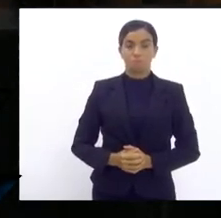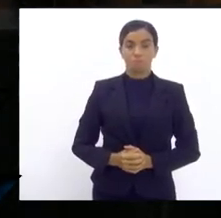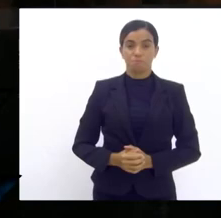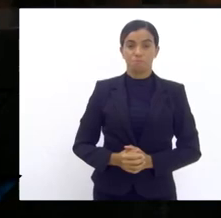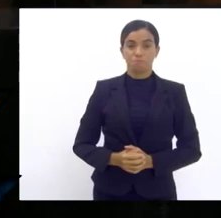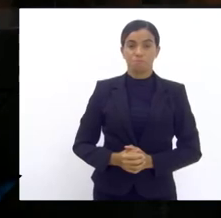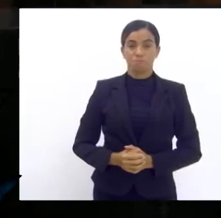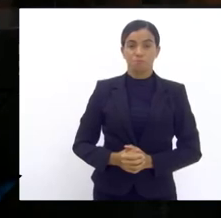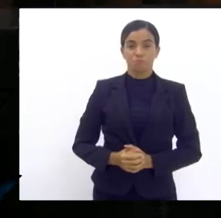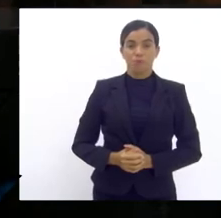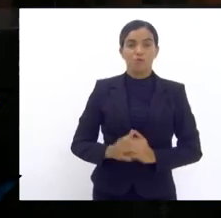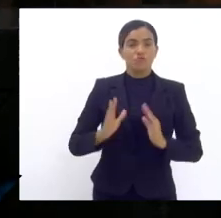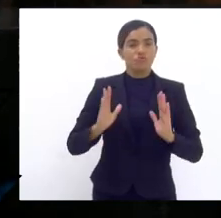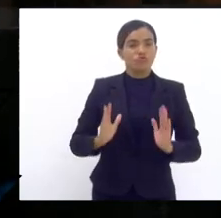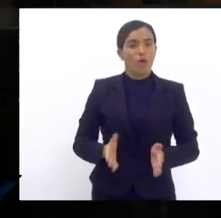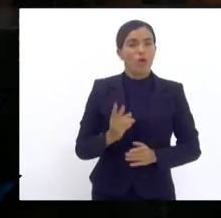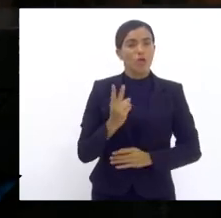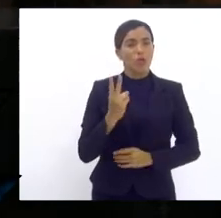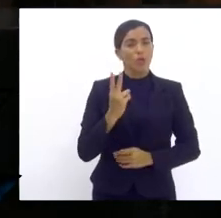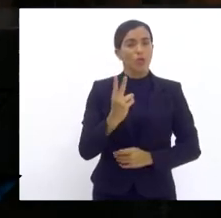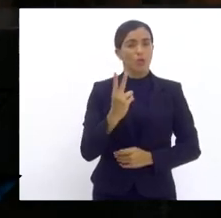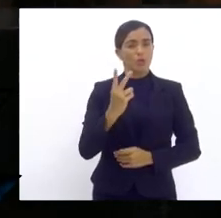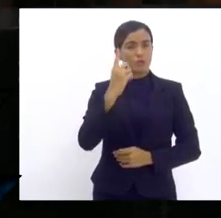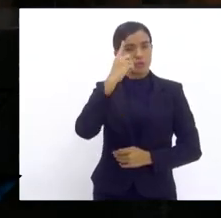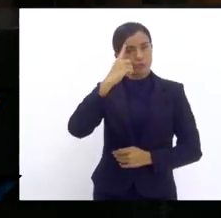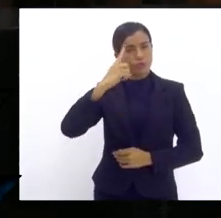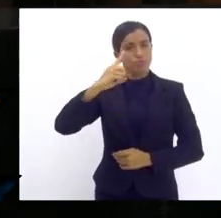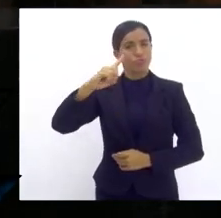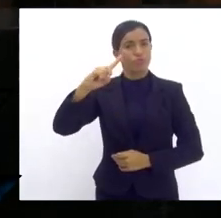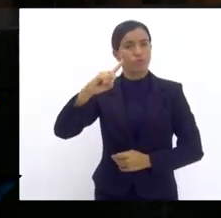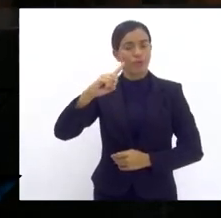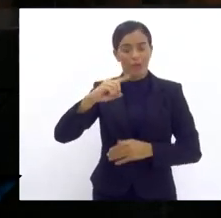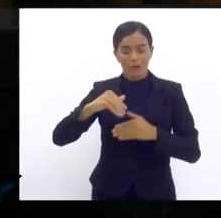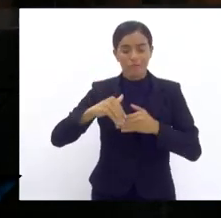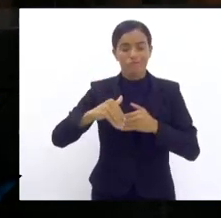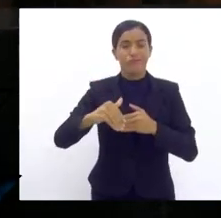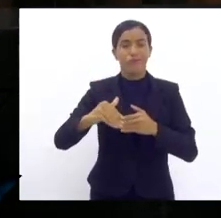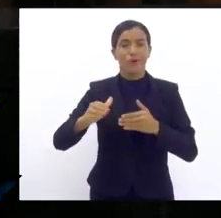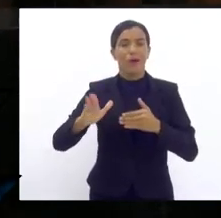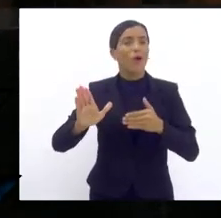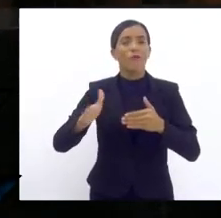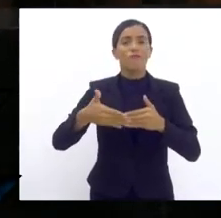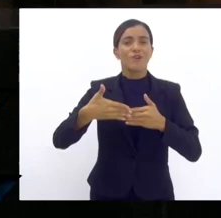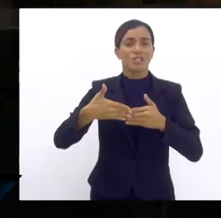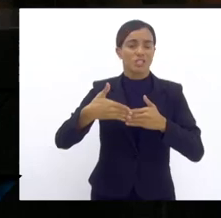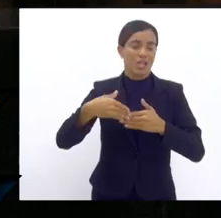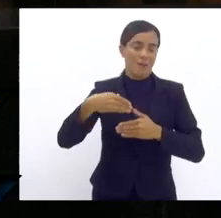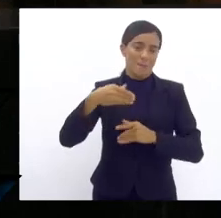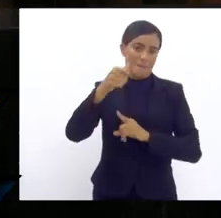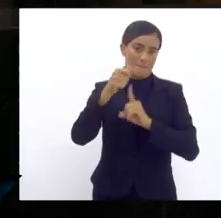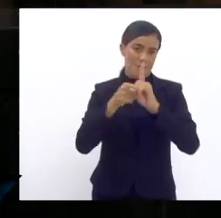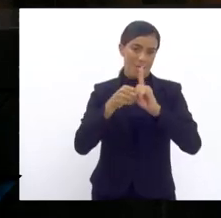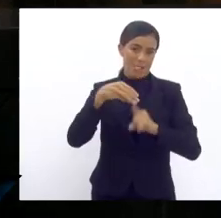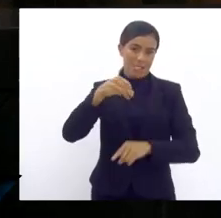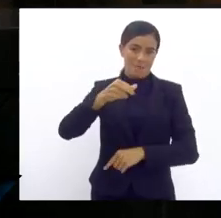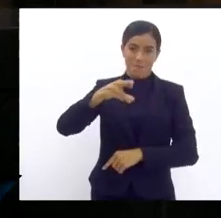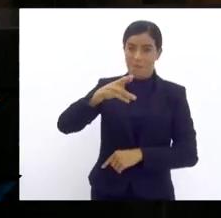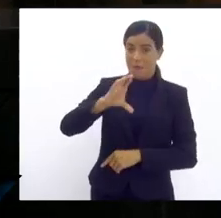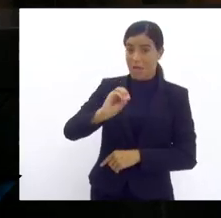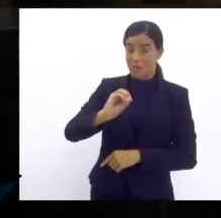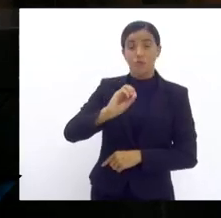estamos a dois dias de terminar o mês de março Isto é o primeiro